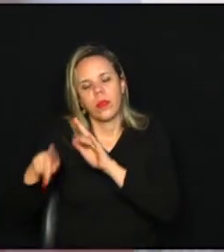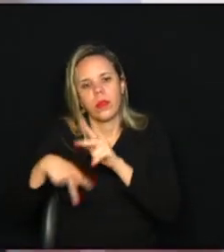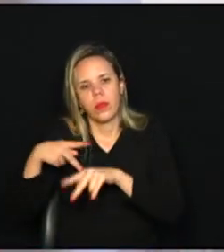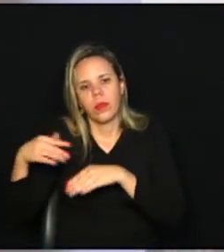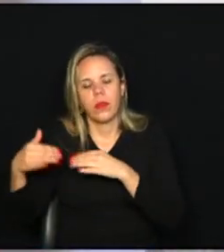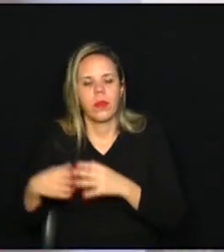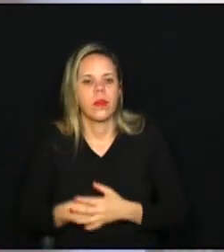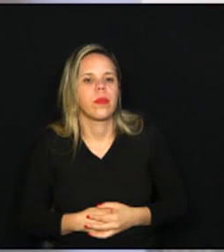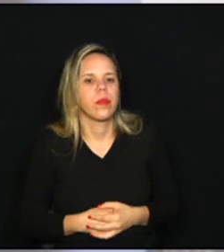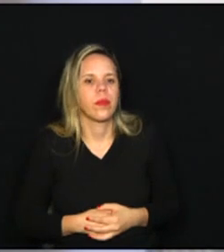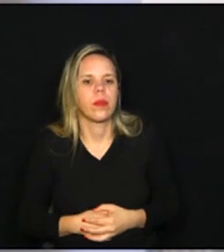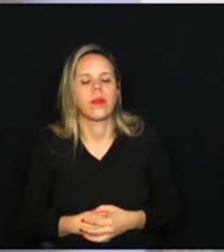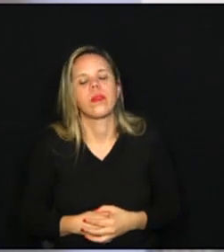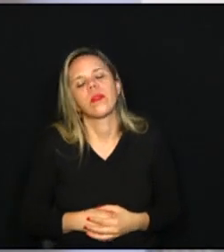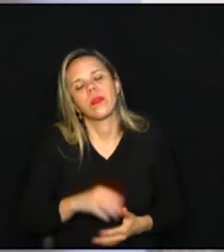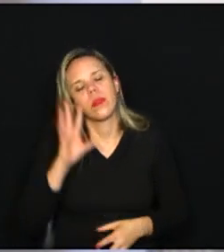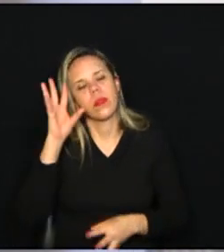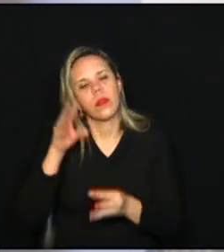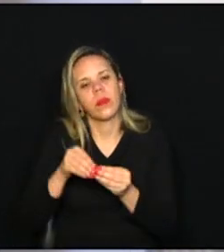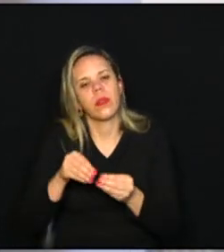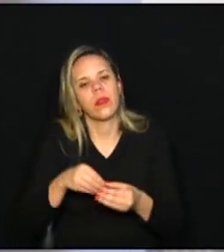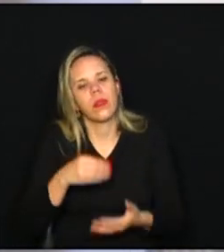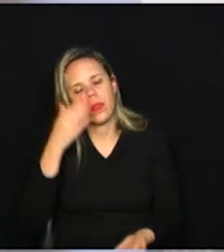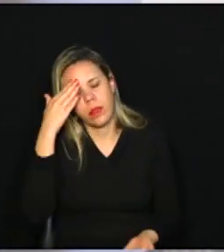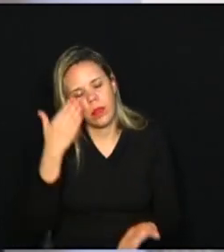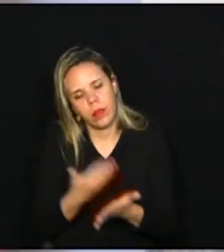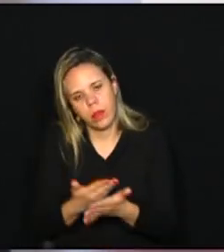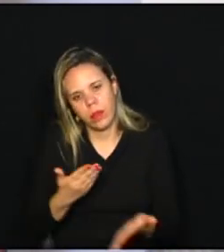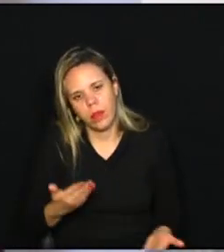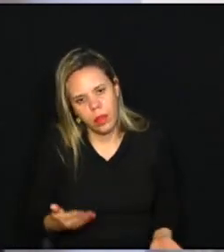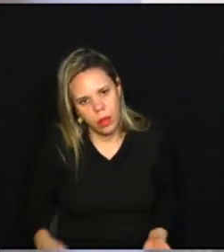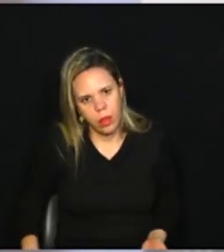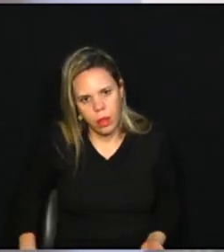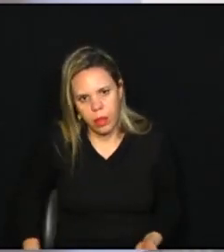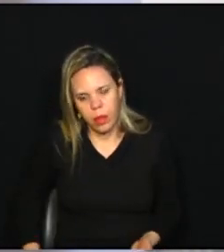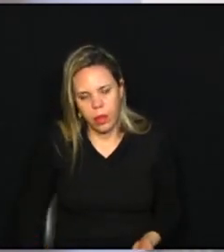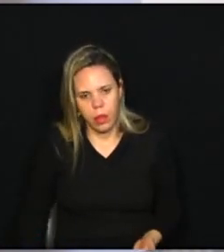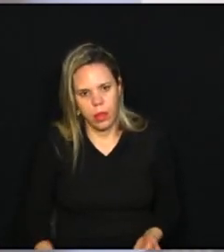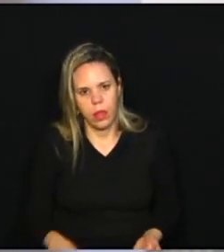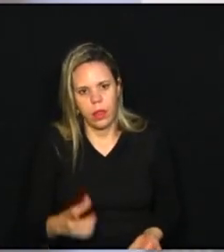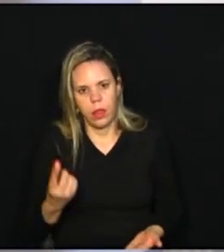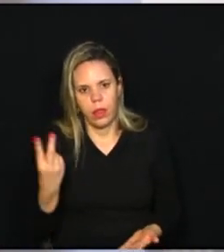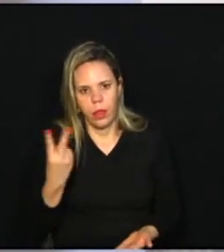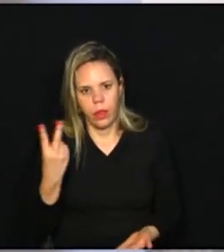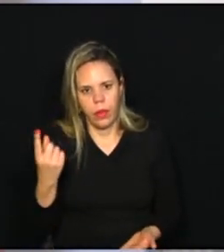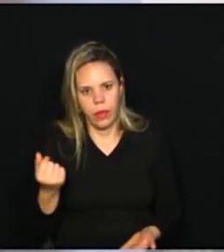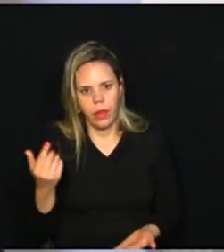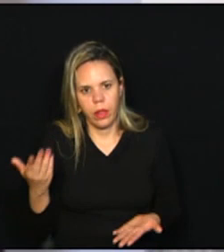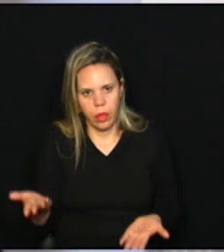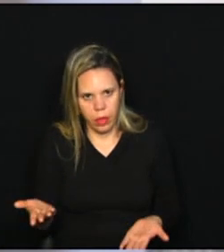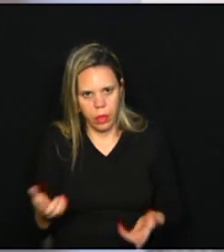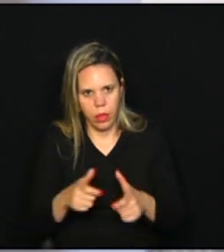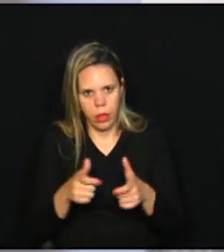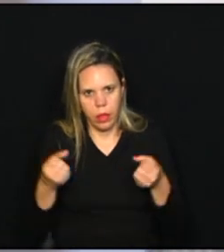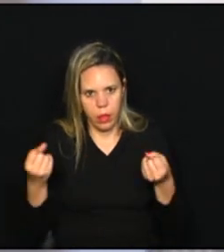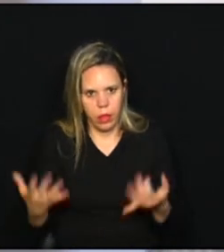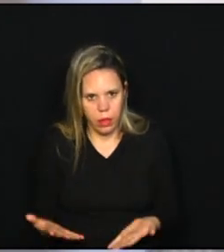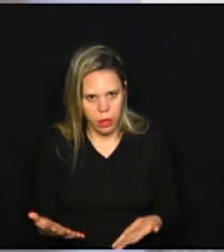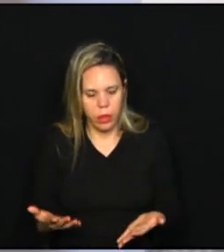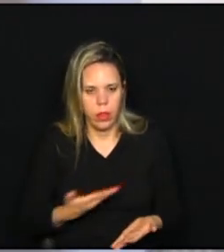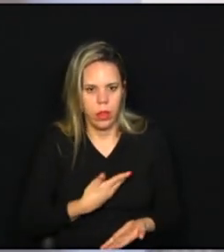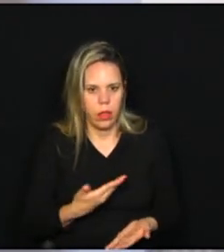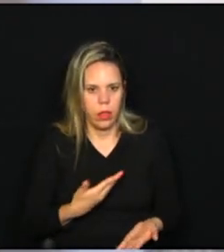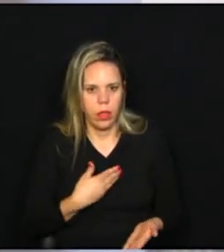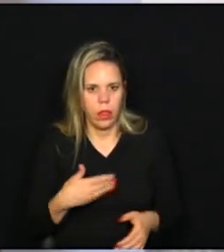população. Então, concluindo, eu acredito que a questão dos custos aqui, ela já foi bem abordada, né, pelos colegas